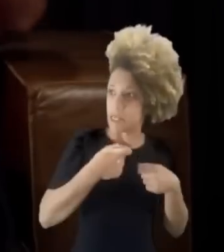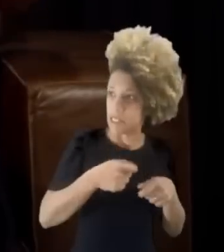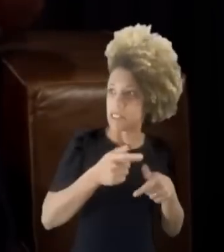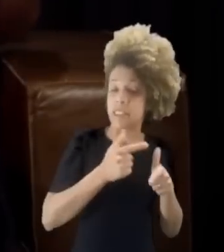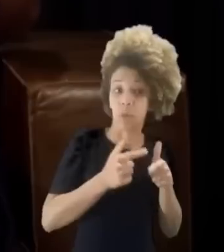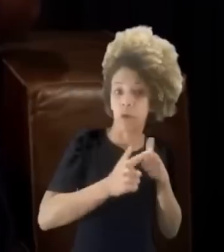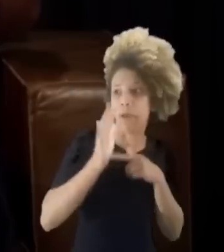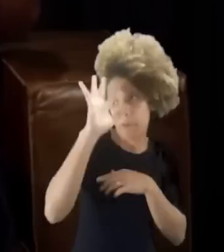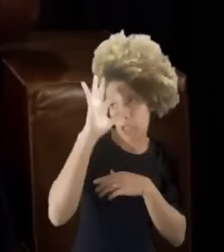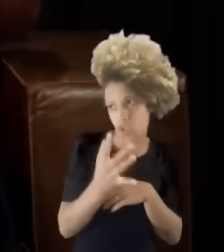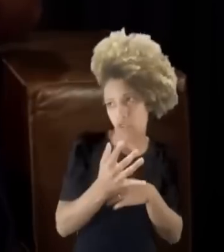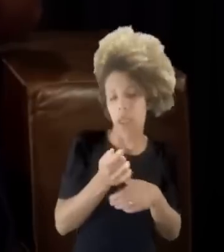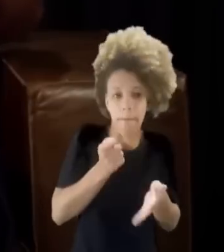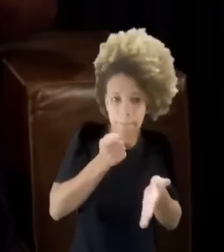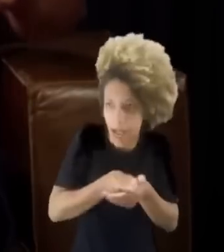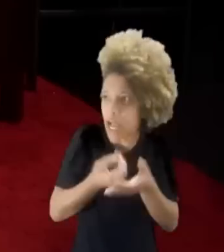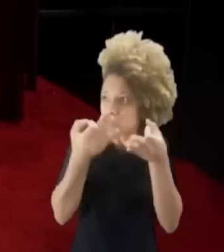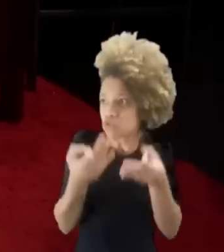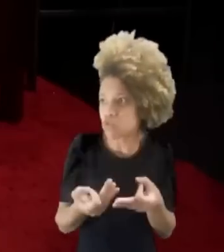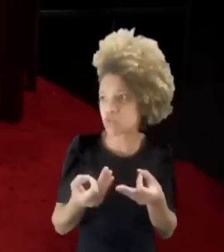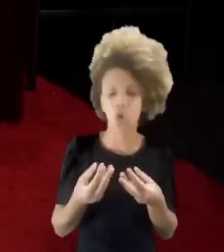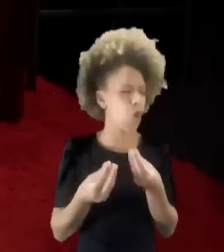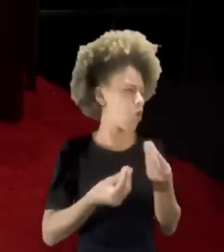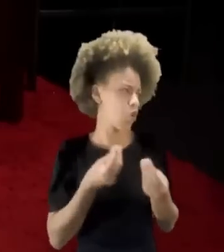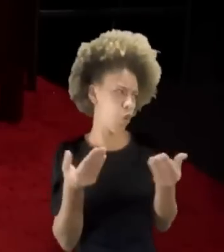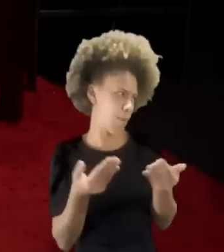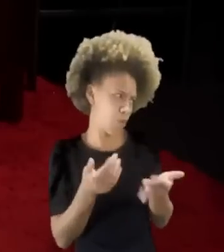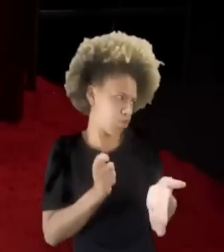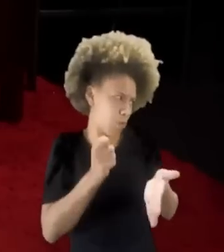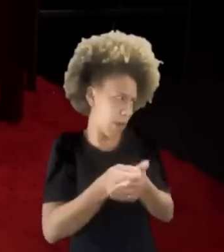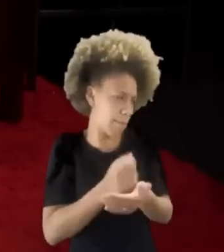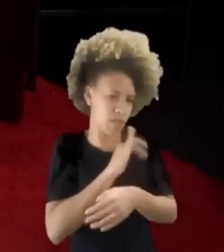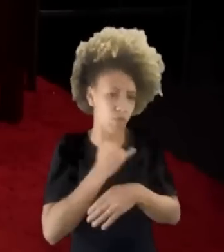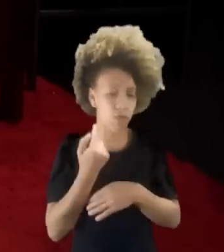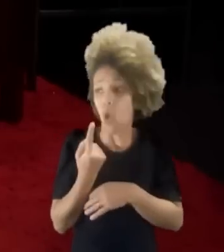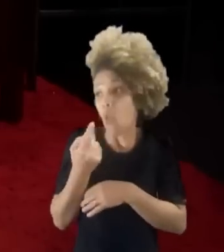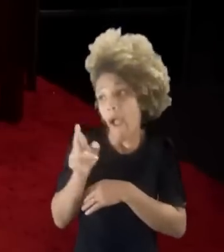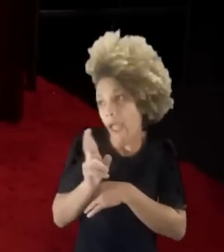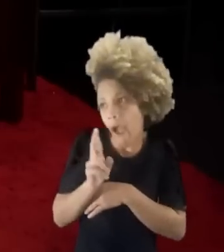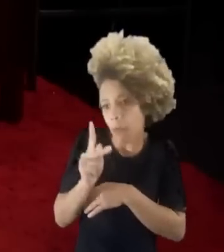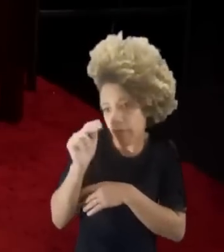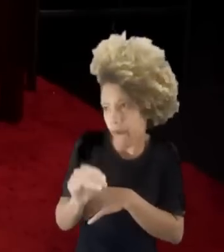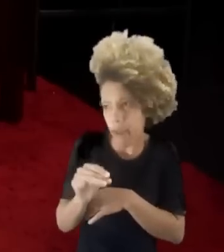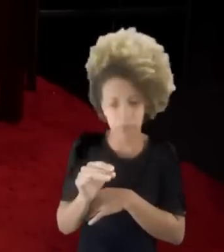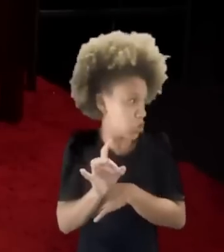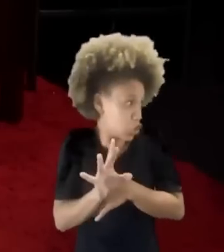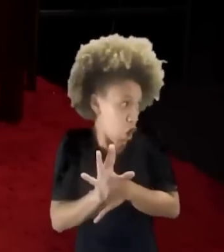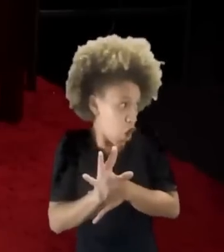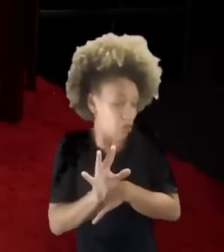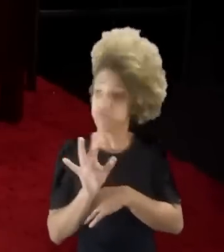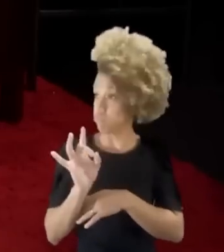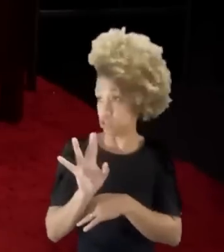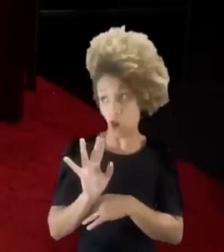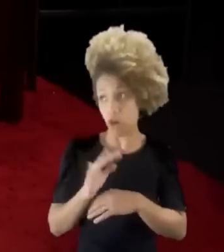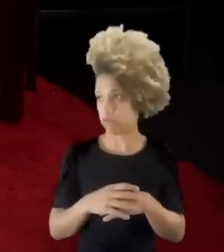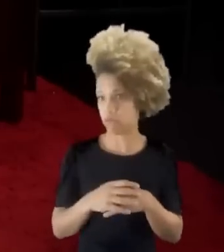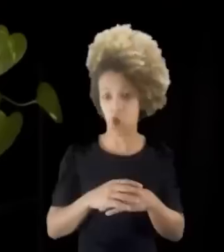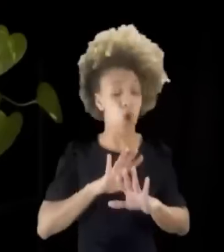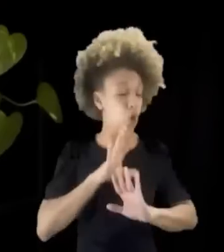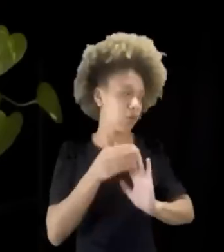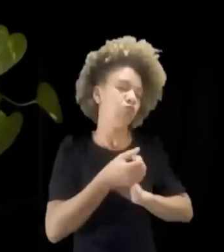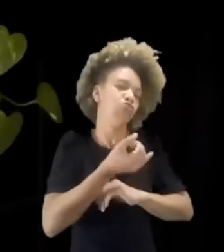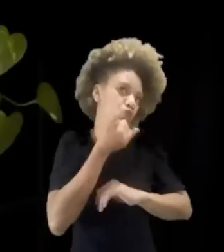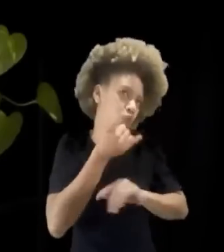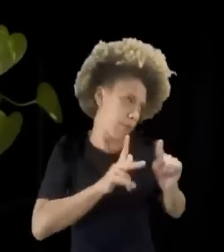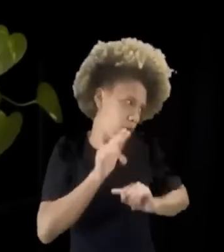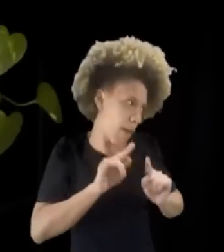remunerar de forma justa vocês trabalhadores Entendeu como funciona hoje se pagamento do iPhone r$ 1 por quilômetro é só isso só isso só isso todo o entregador